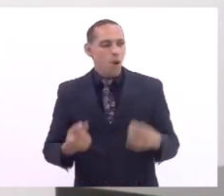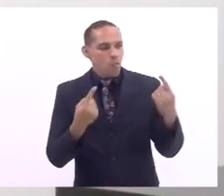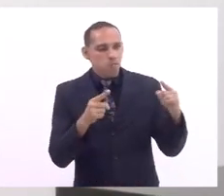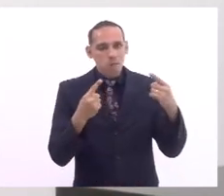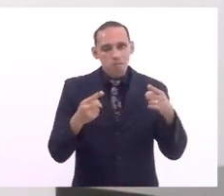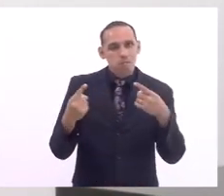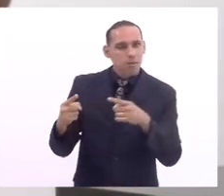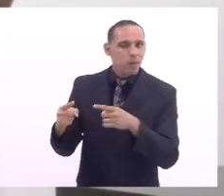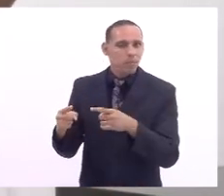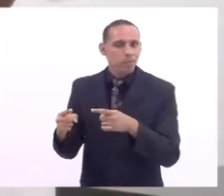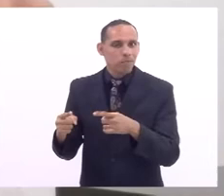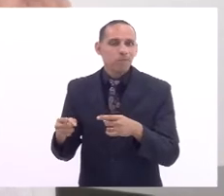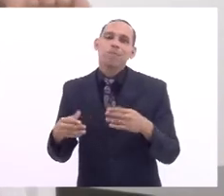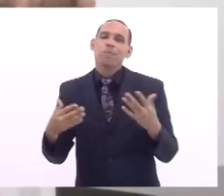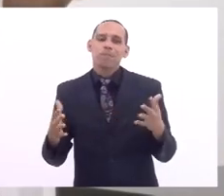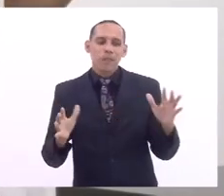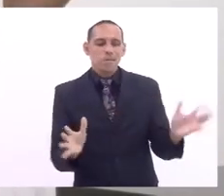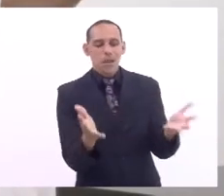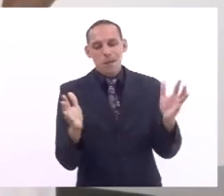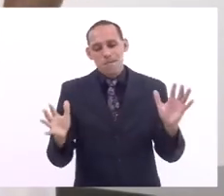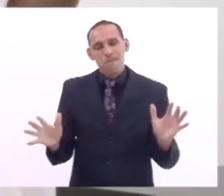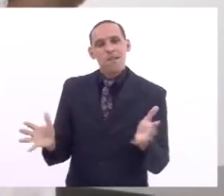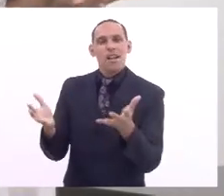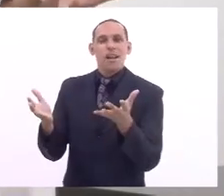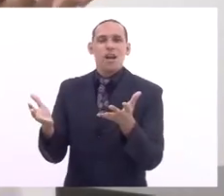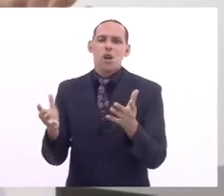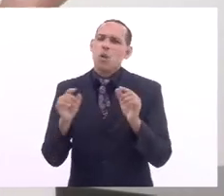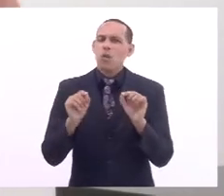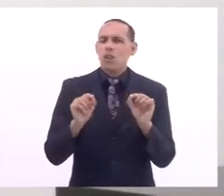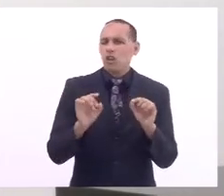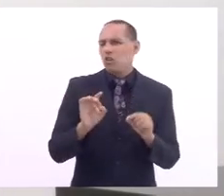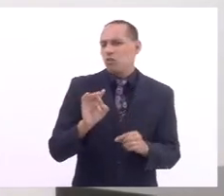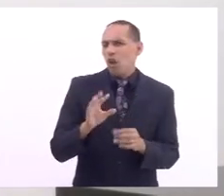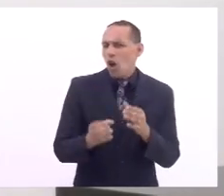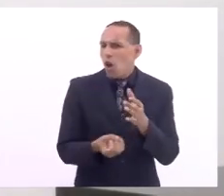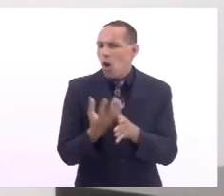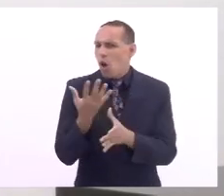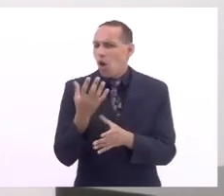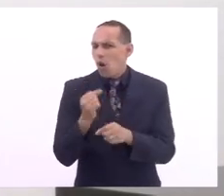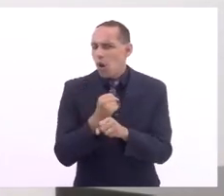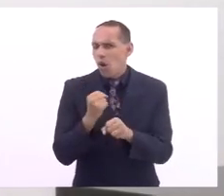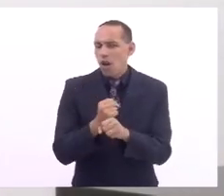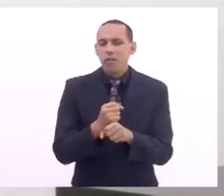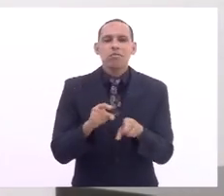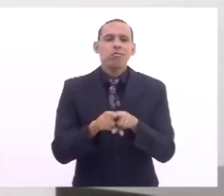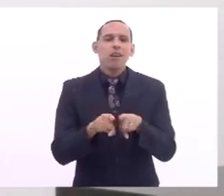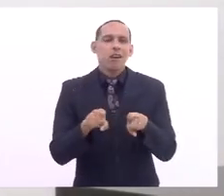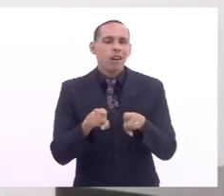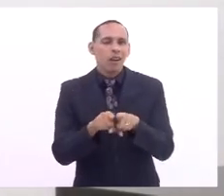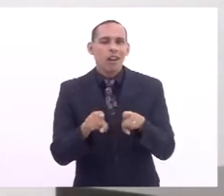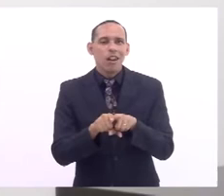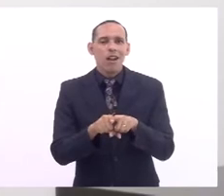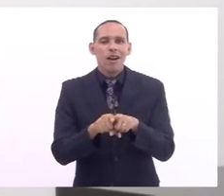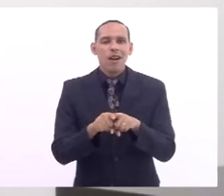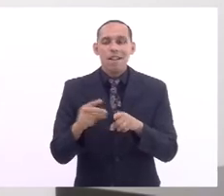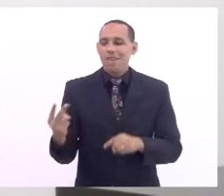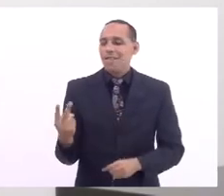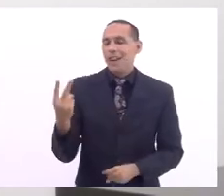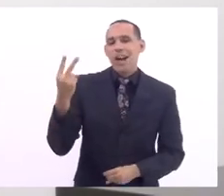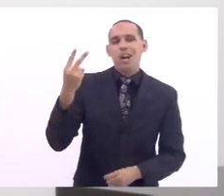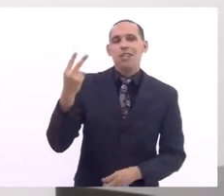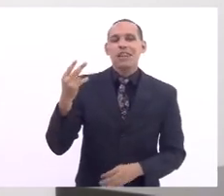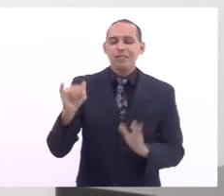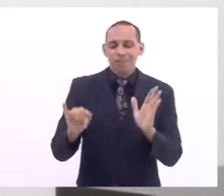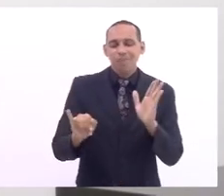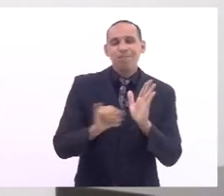tudo isso é fomentando não só construção mais a valorização dessa identidade Metropolitana que eu